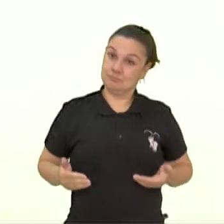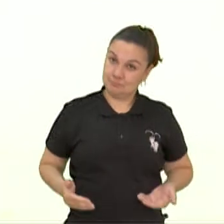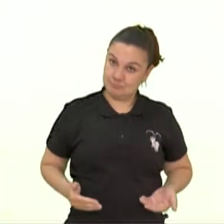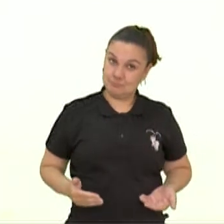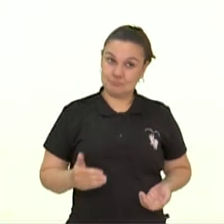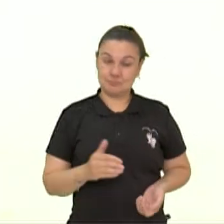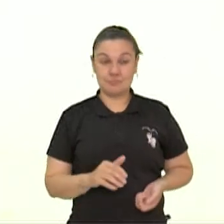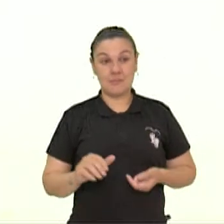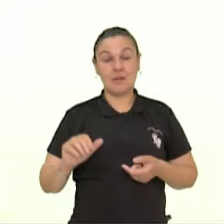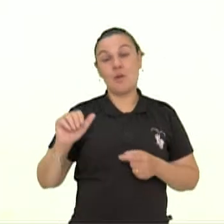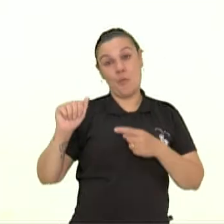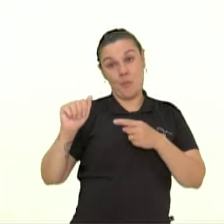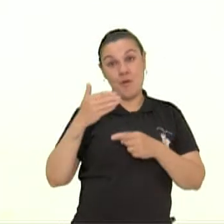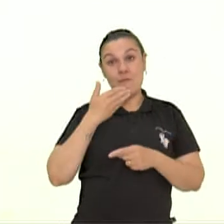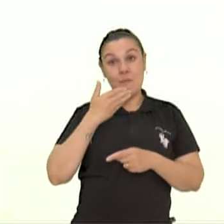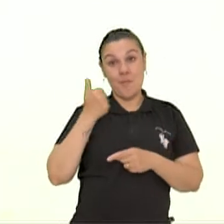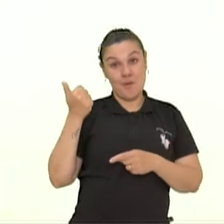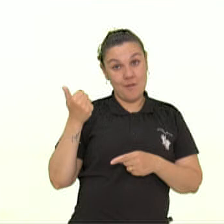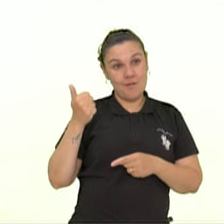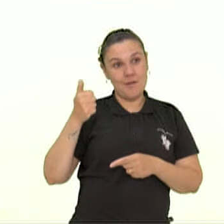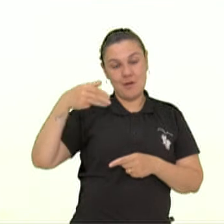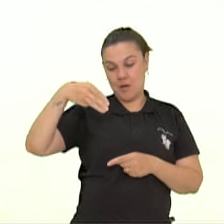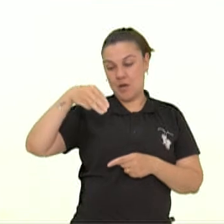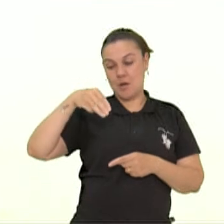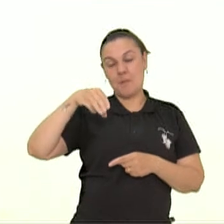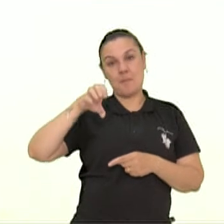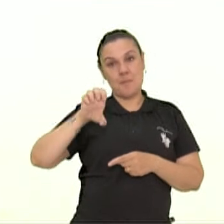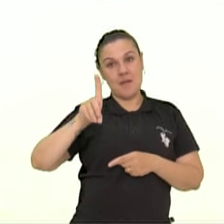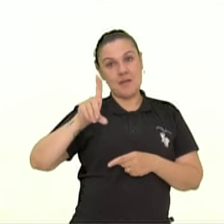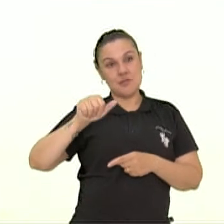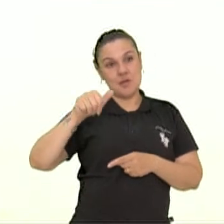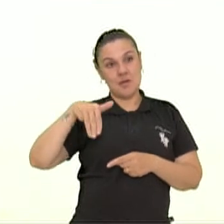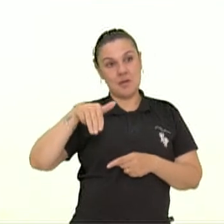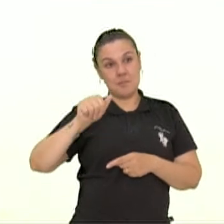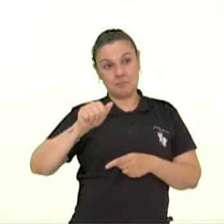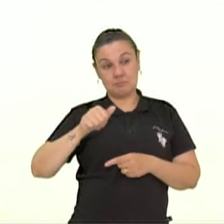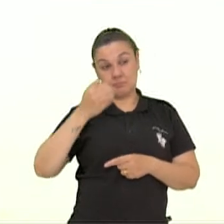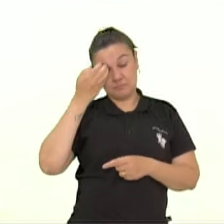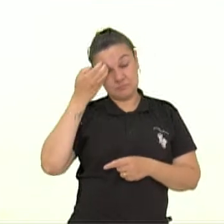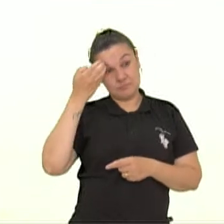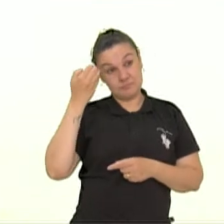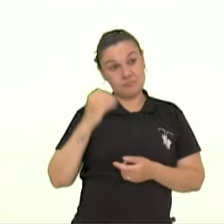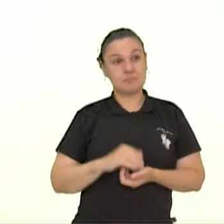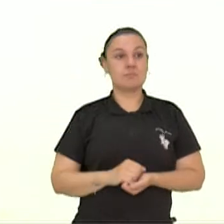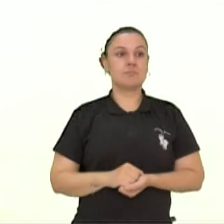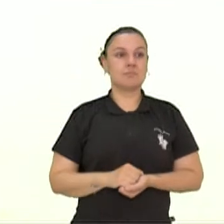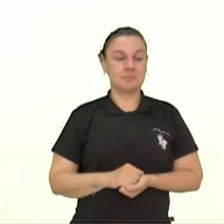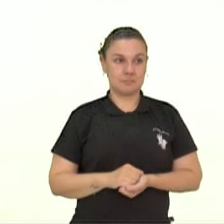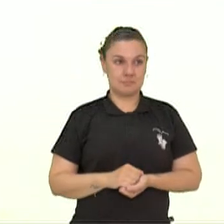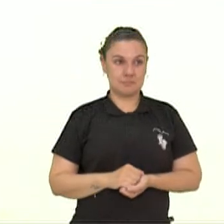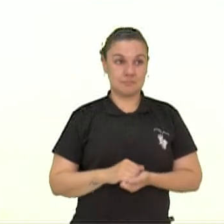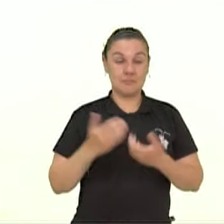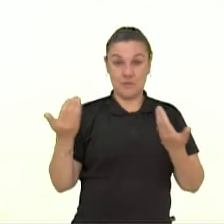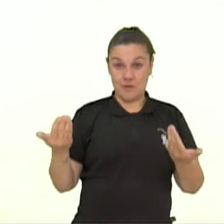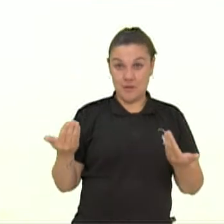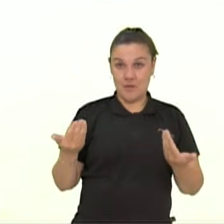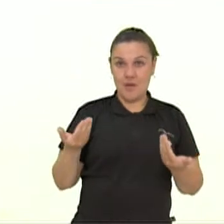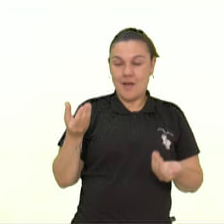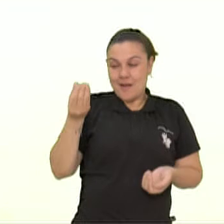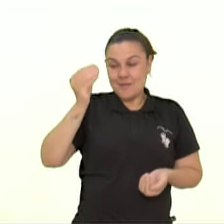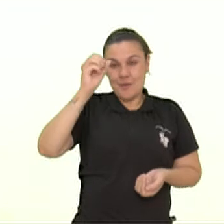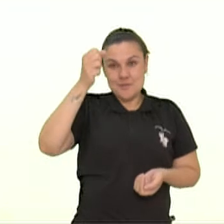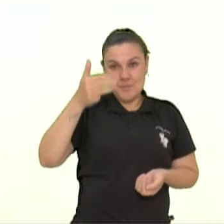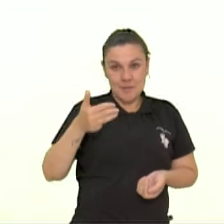atleta C, somados 4 saltos, 146, 151, 143, 160, deu 600 de